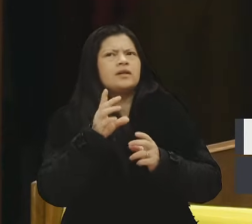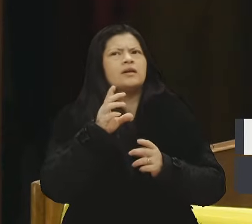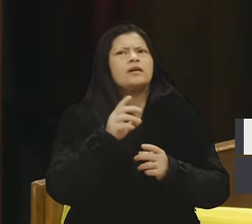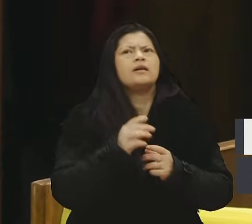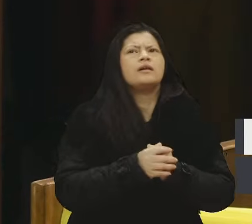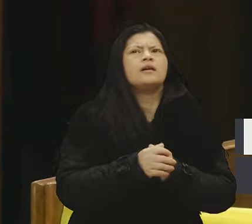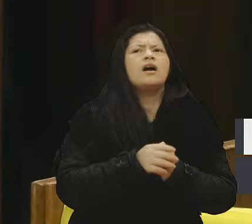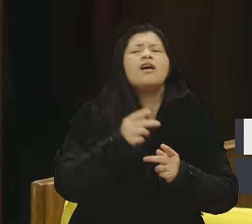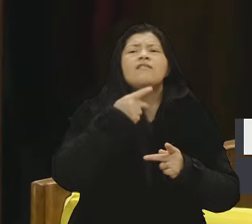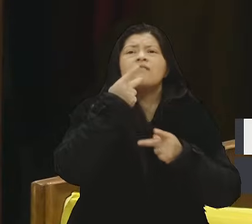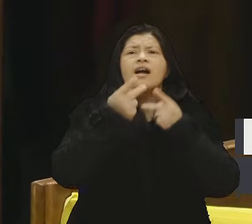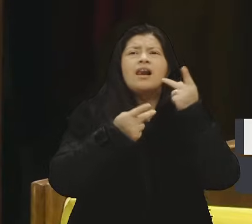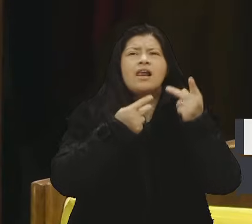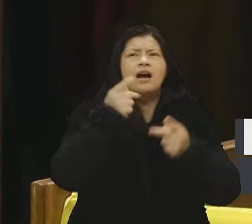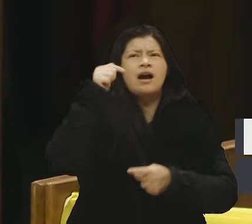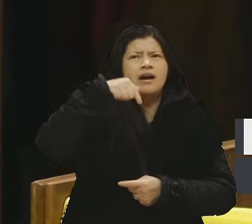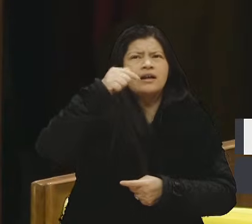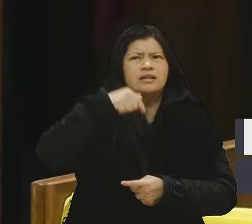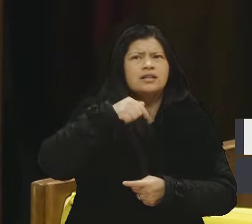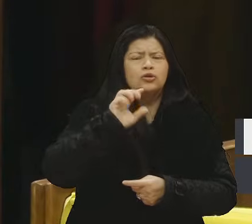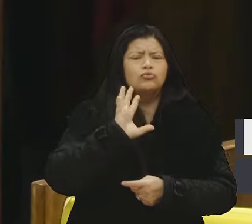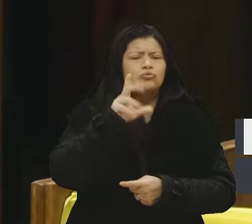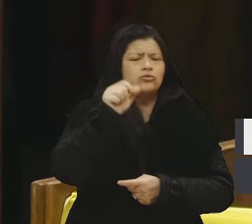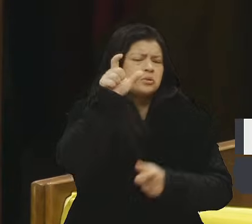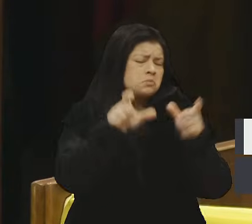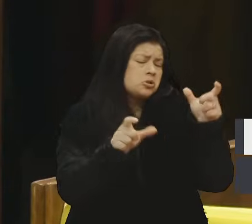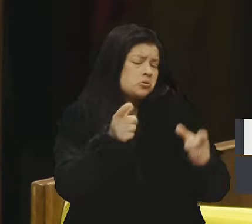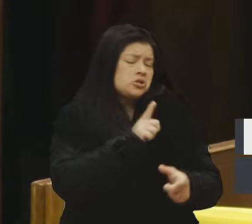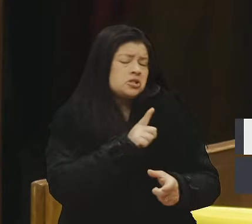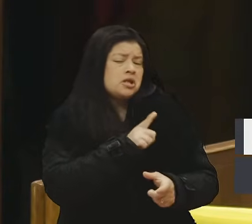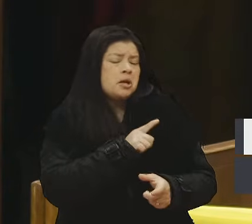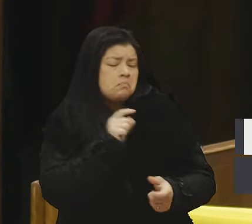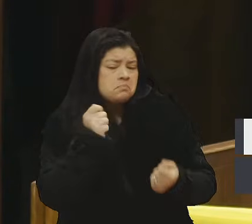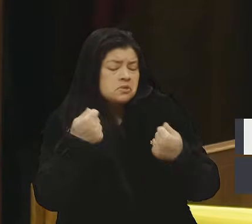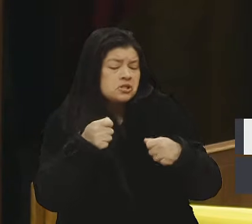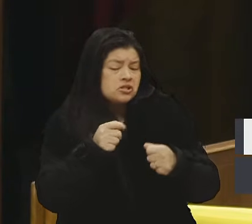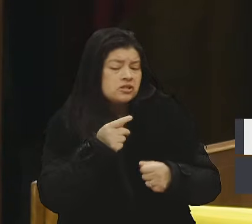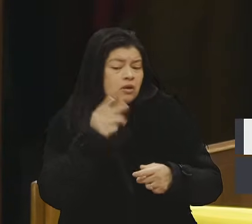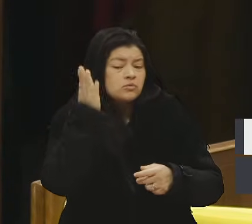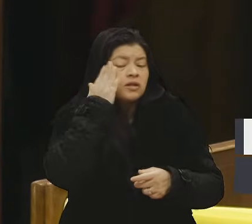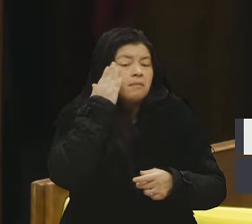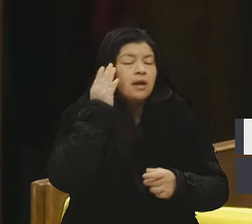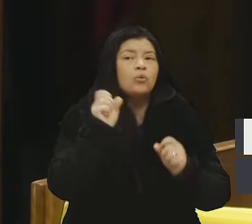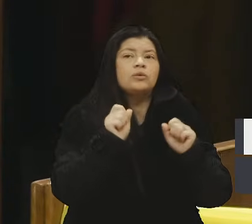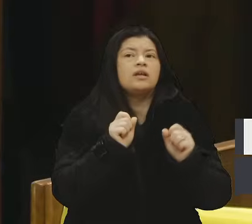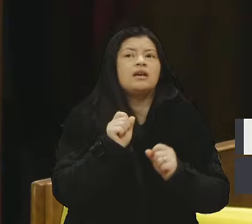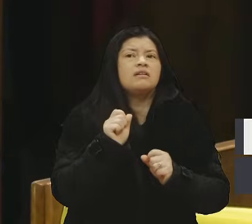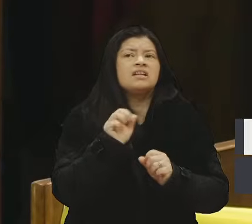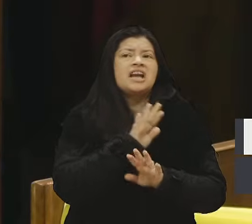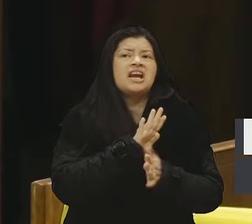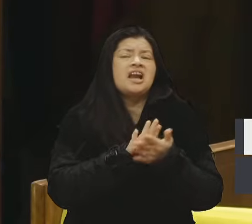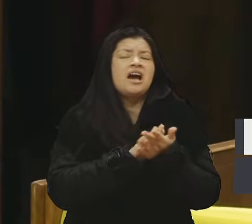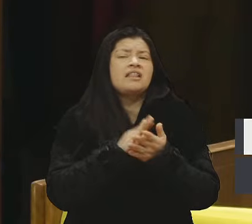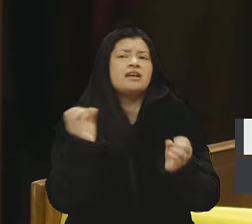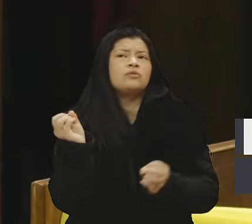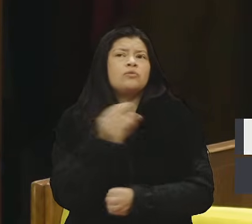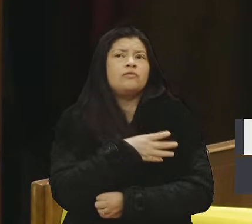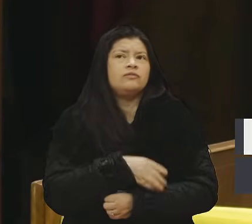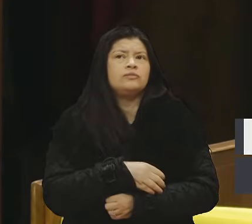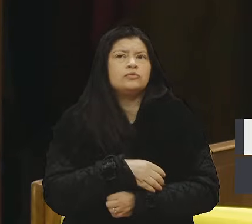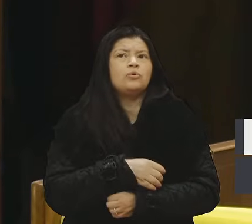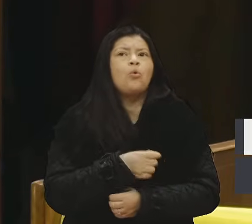dizer aqui também, porque todos aqui têm direito de saber, mas é algo que não é uma grande novidade.